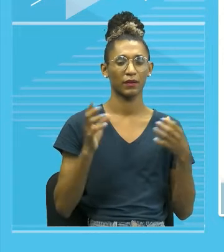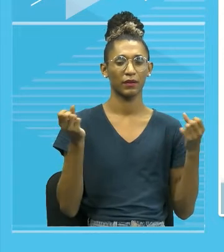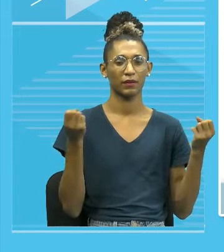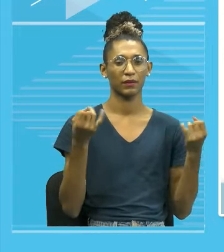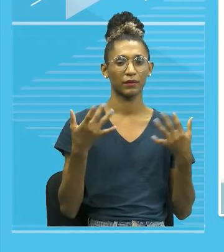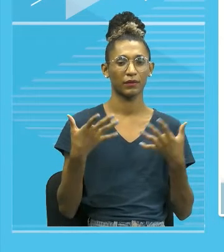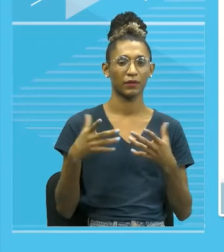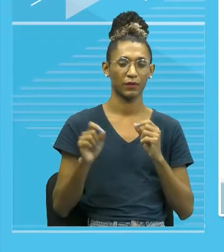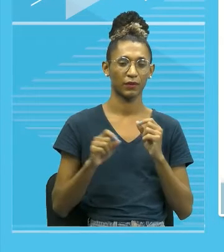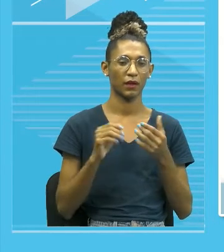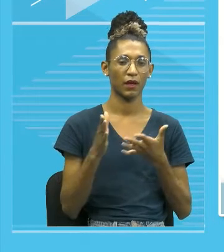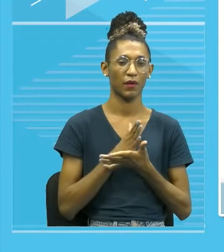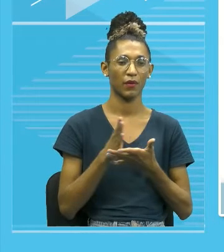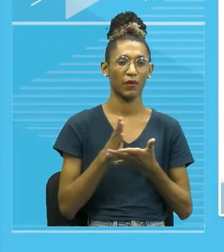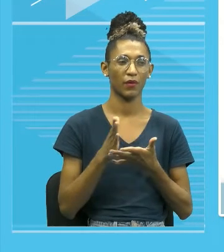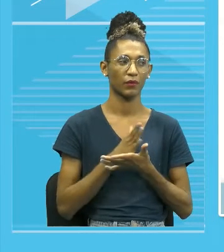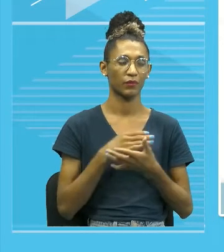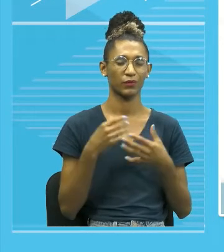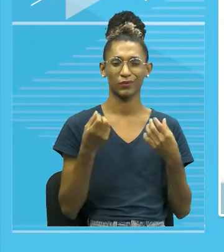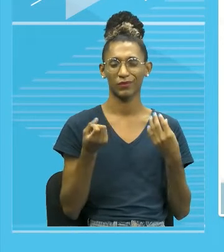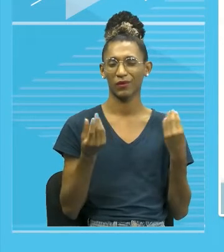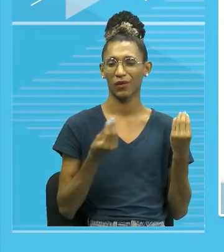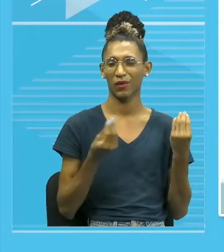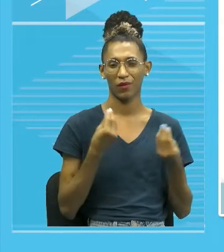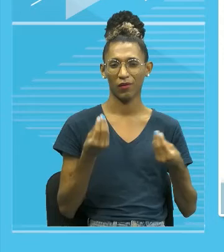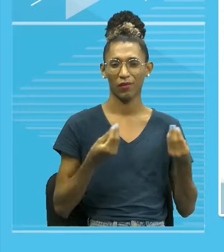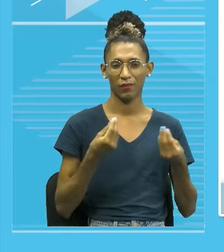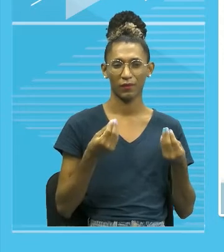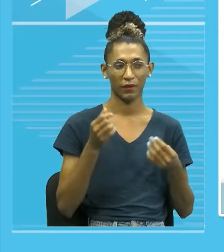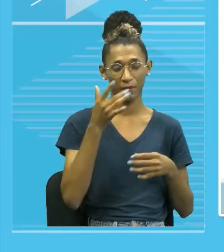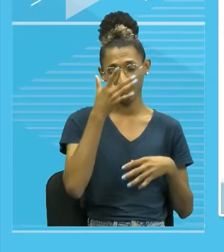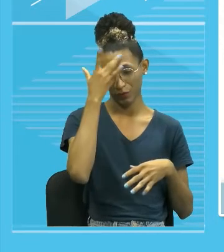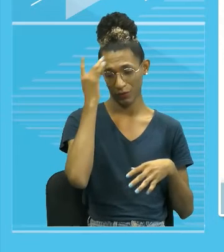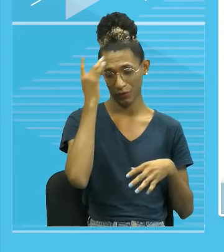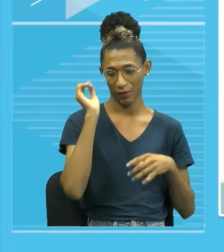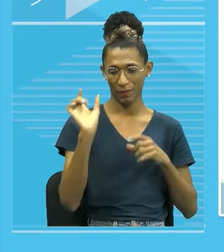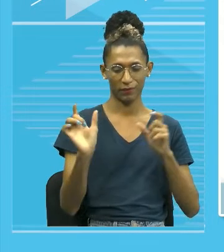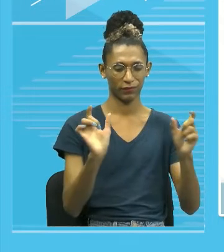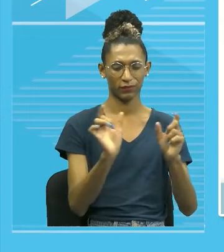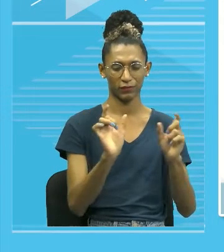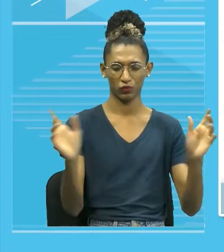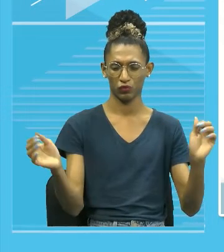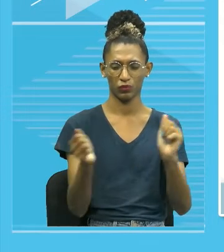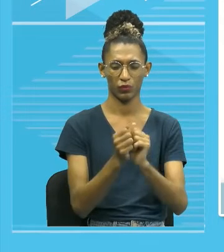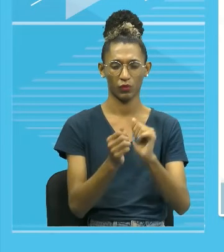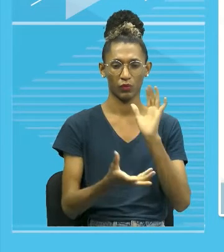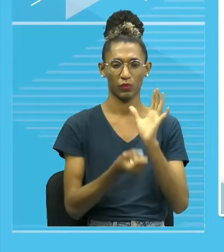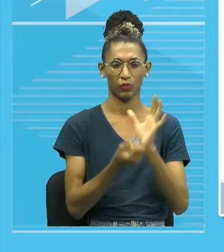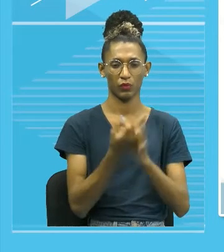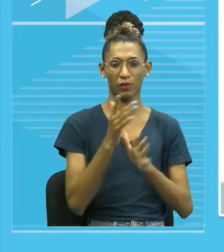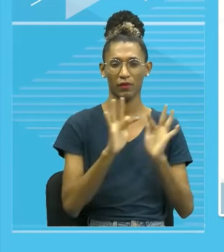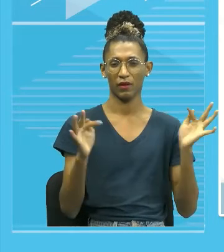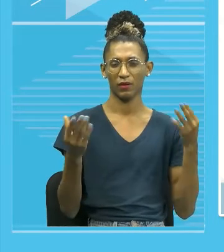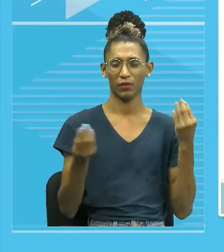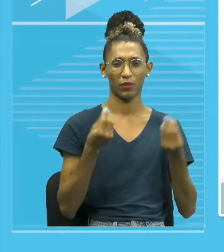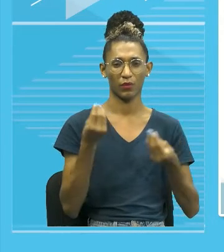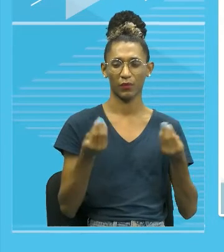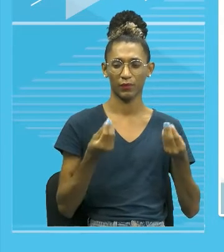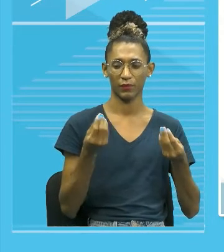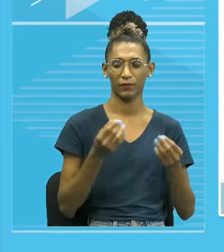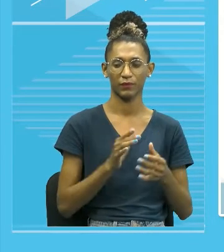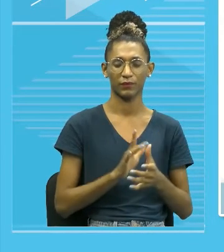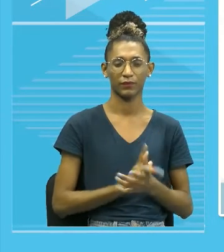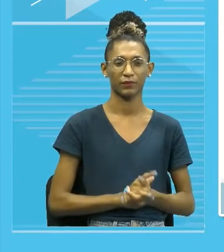aqueles comentários de encher linguiça a pessoa juntou ali umas palavras é o único que põe